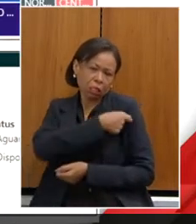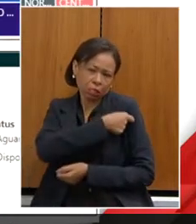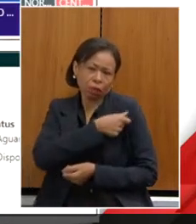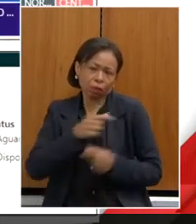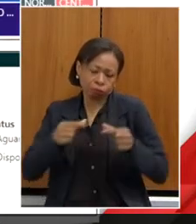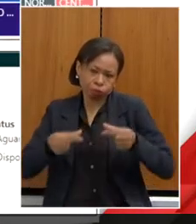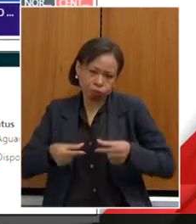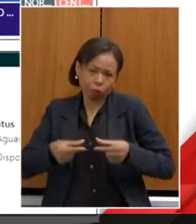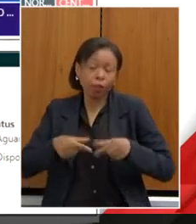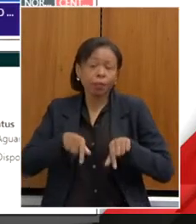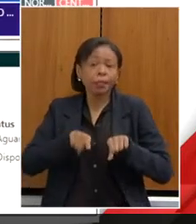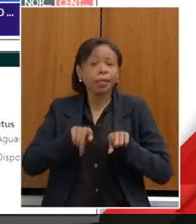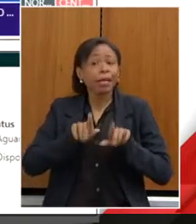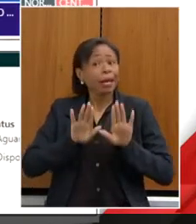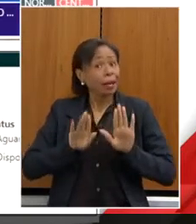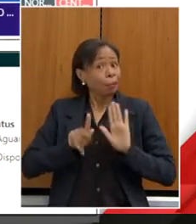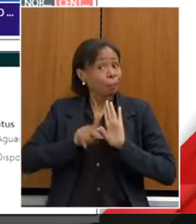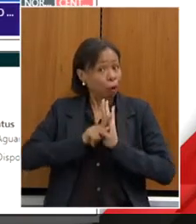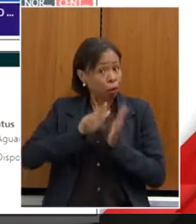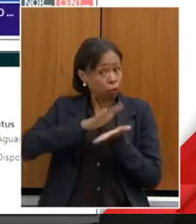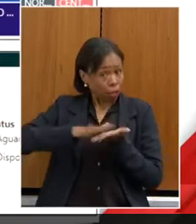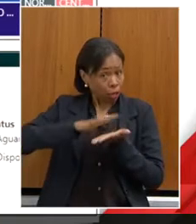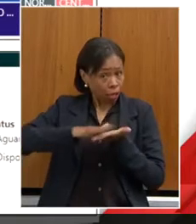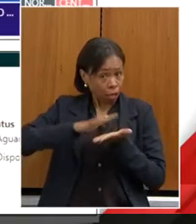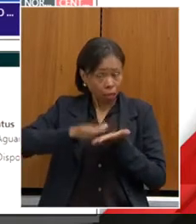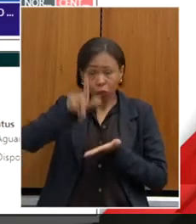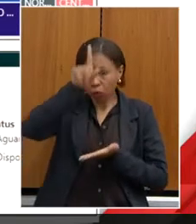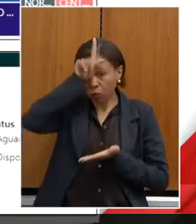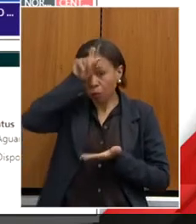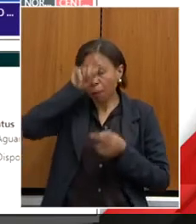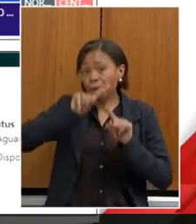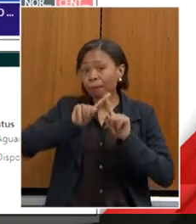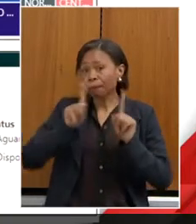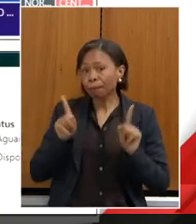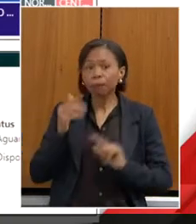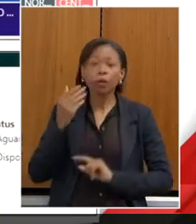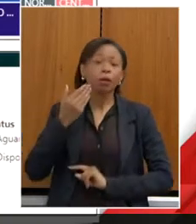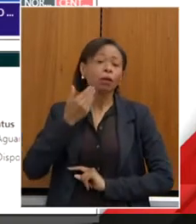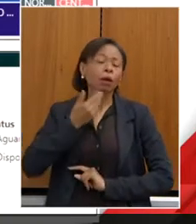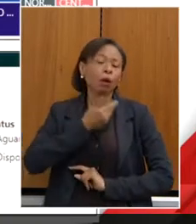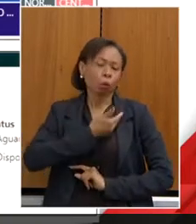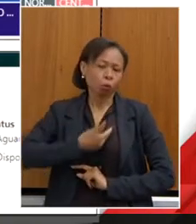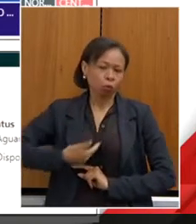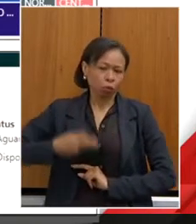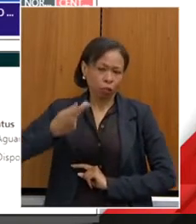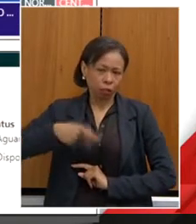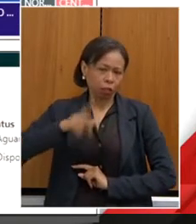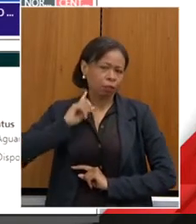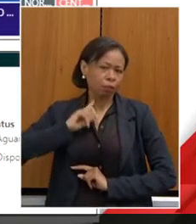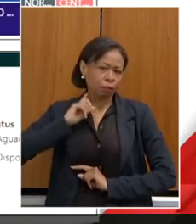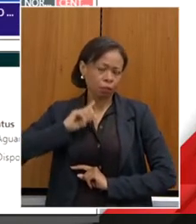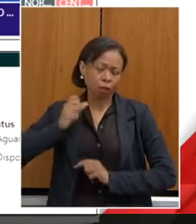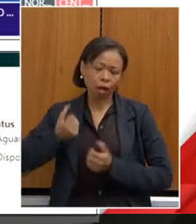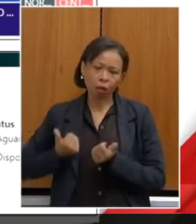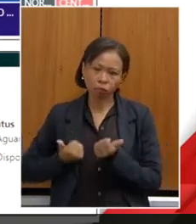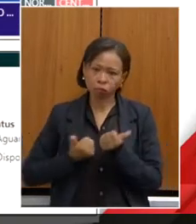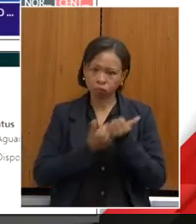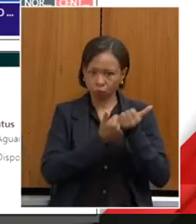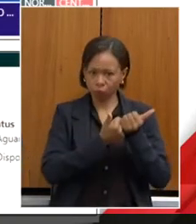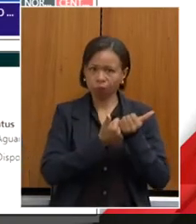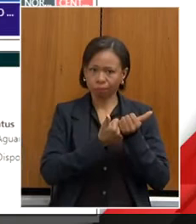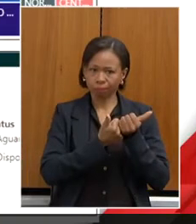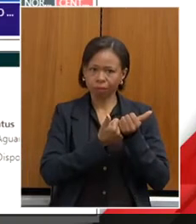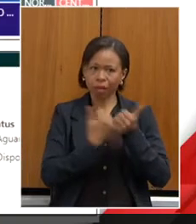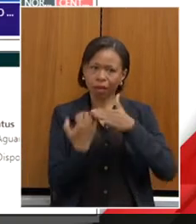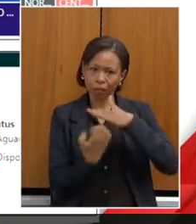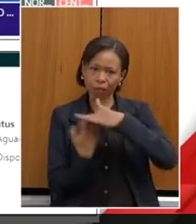hospital. Mas o governo de Minas dá esse suporte aos prestadores, sabendo da dificuldade deles em adquirir